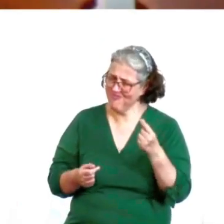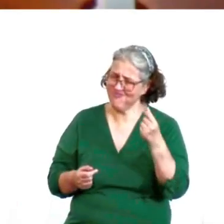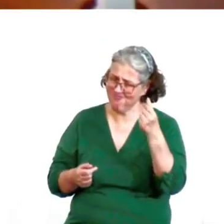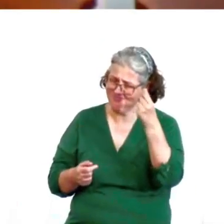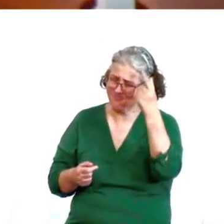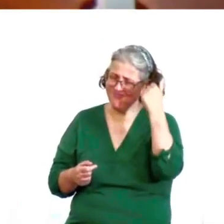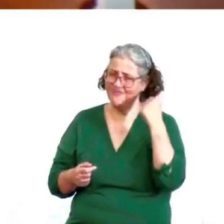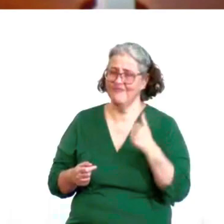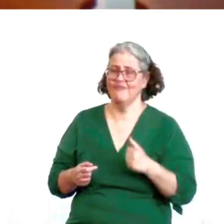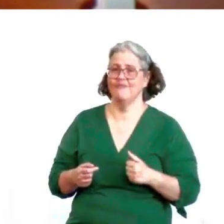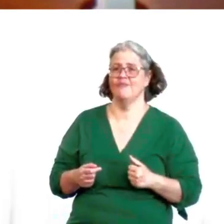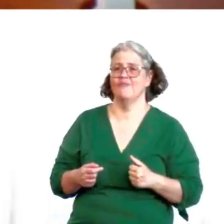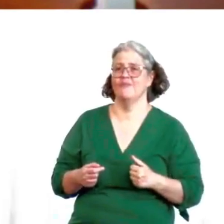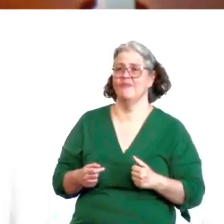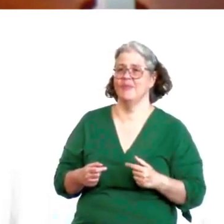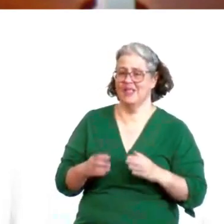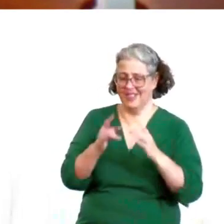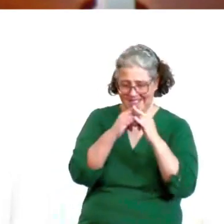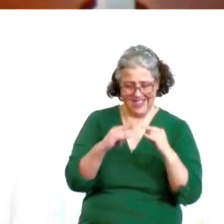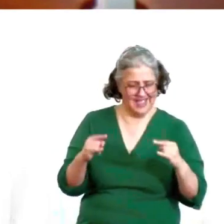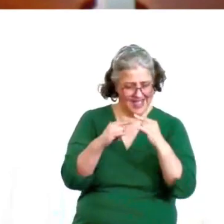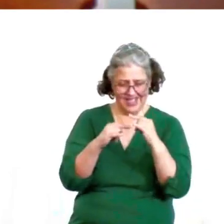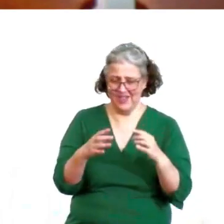muitos servos, muitas tendas.